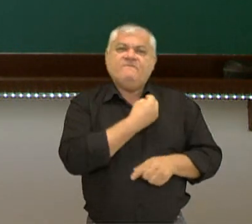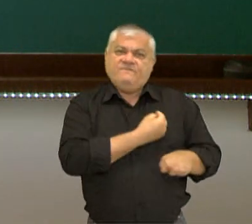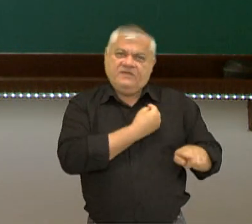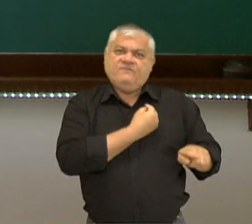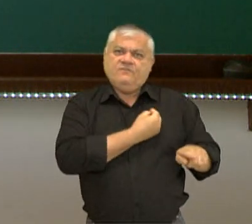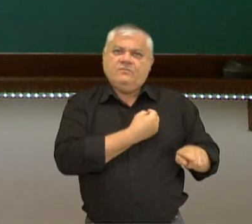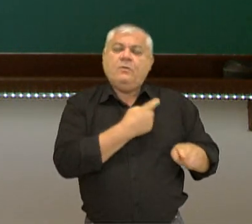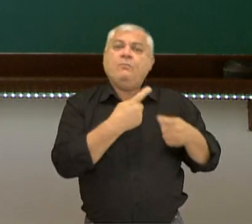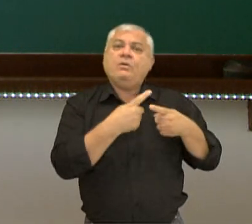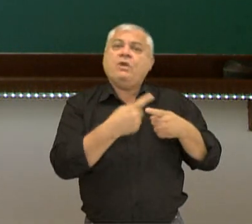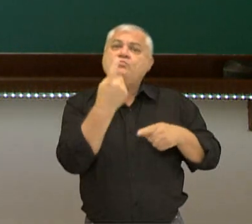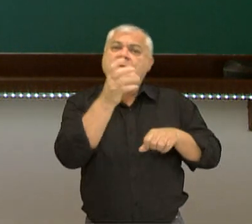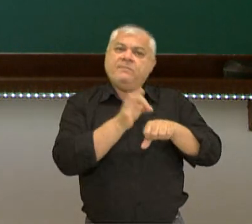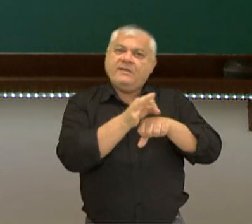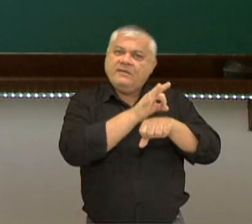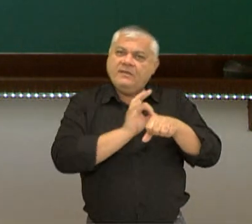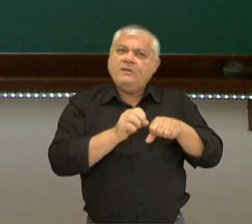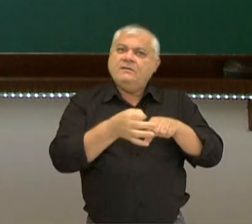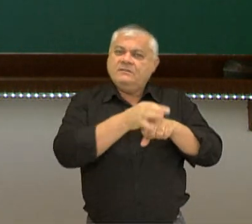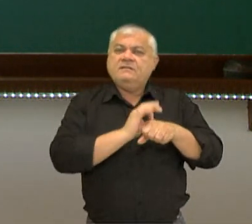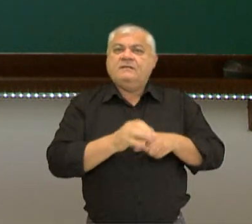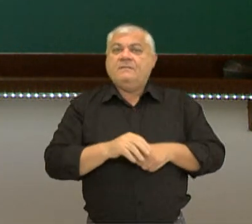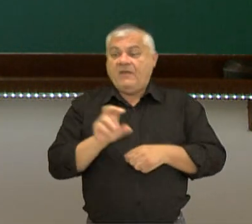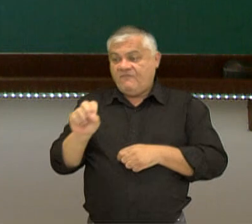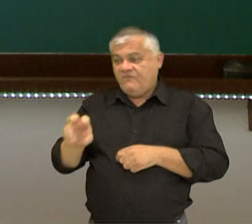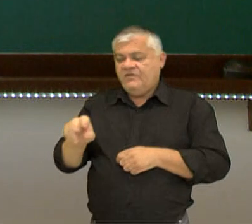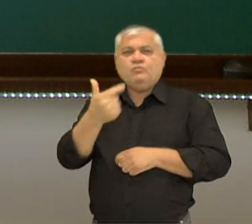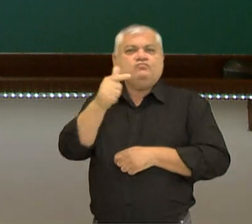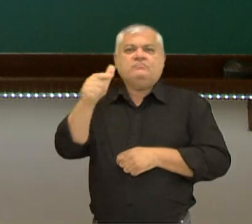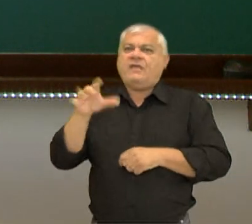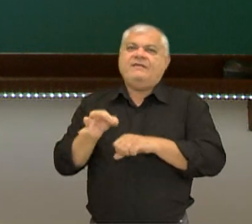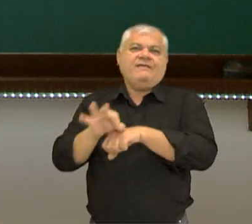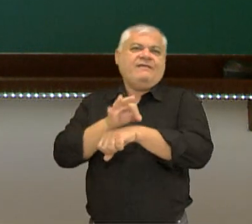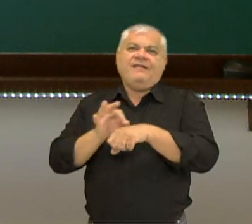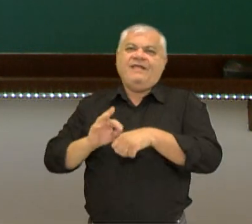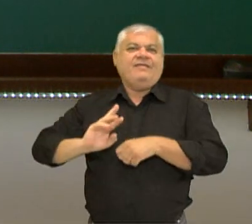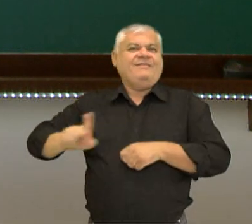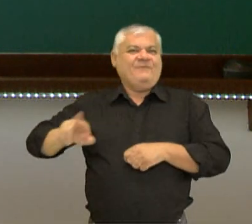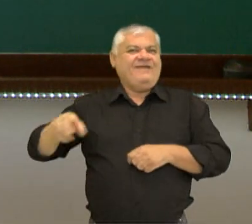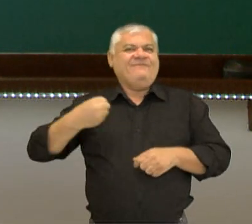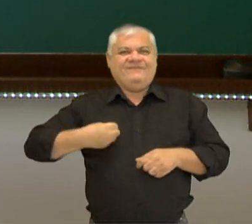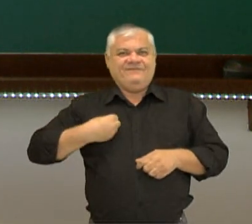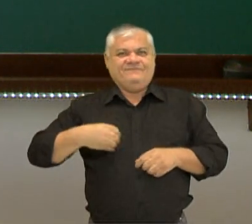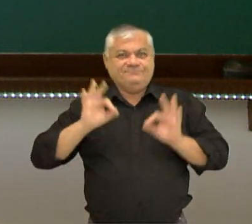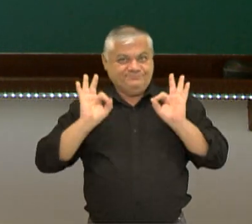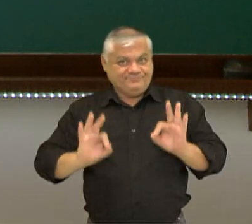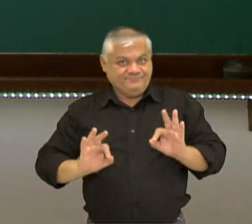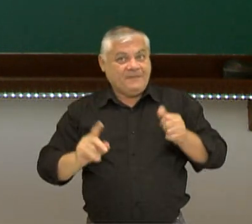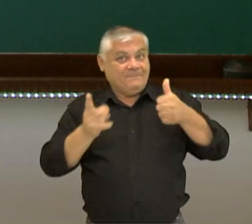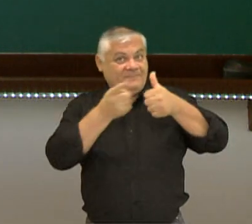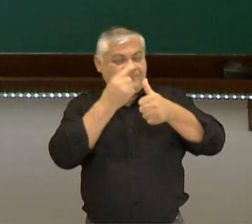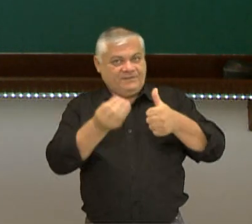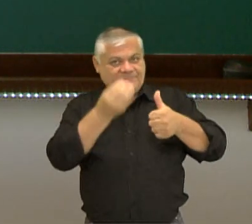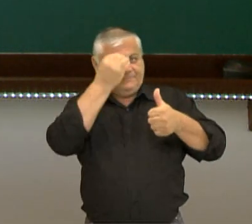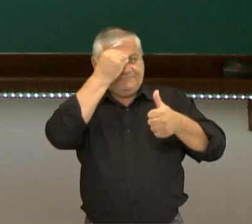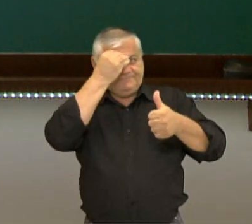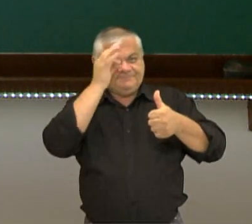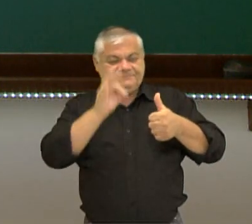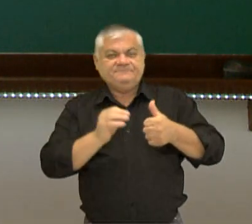ser vivo. Os vírus não são formados por células, então esse é o primeiro motivo, tá? Não esquece mais